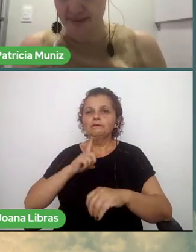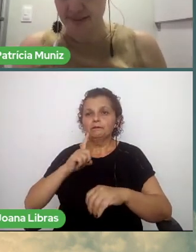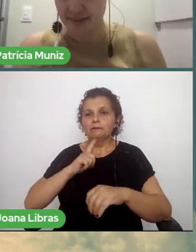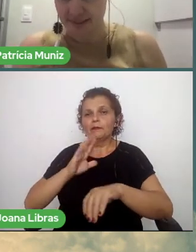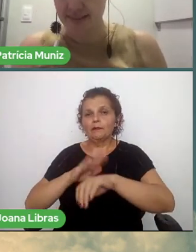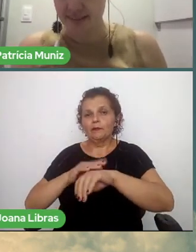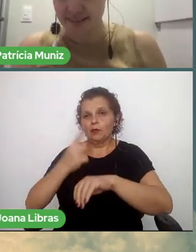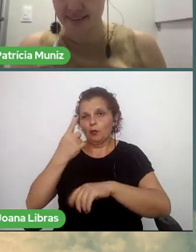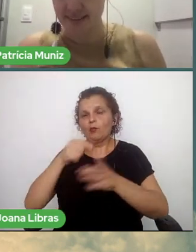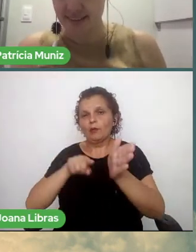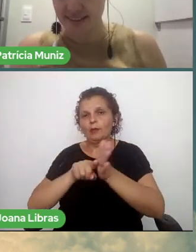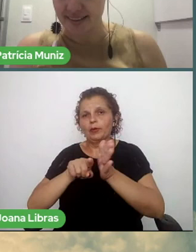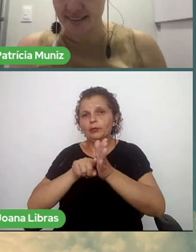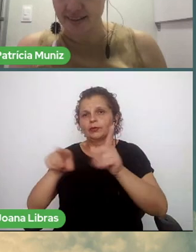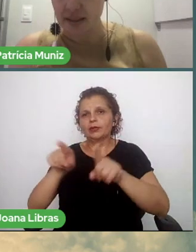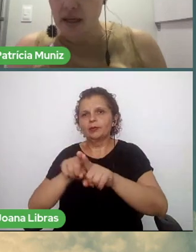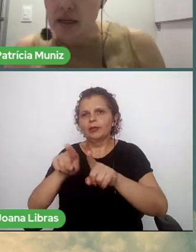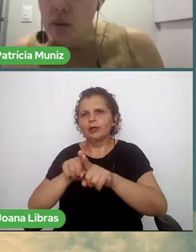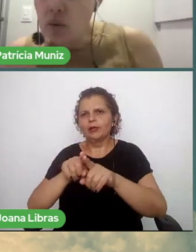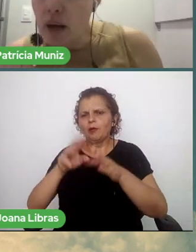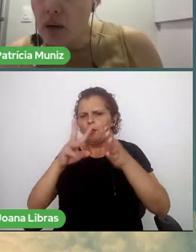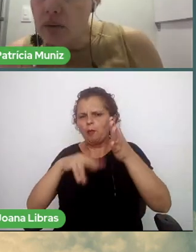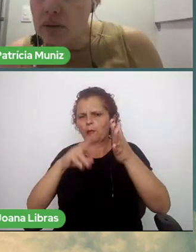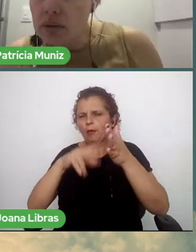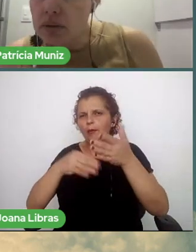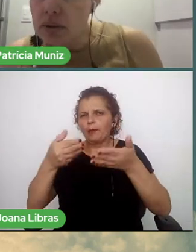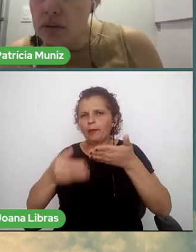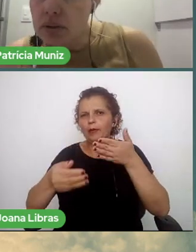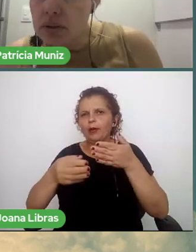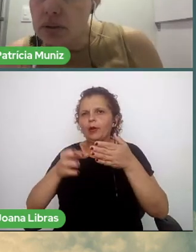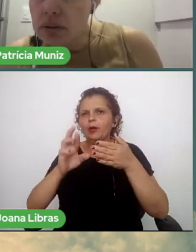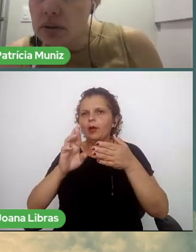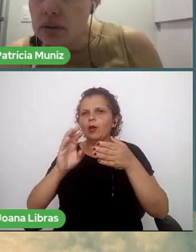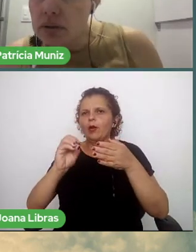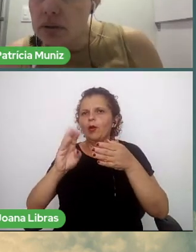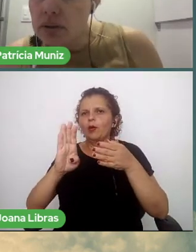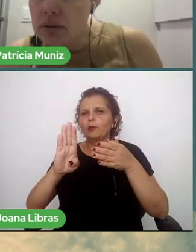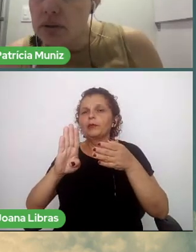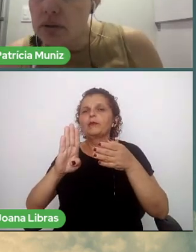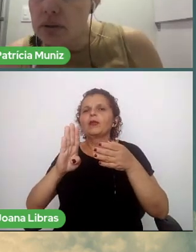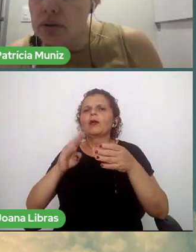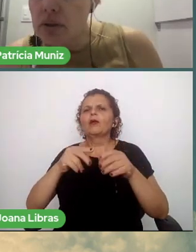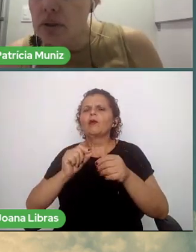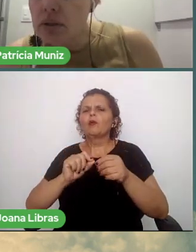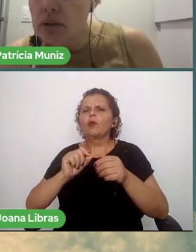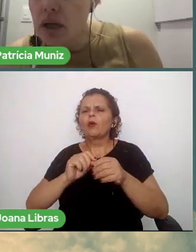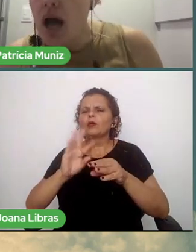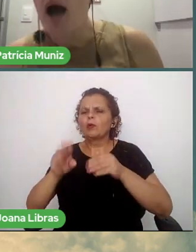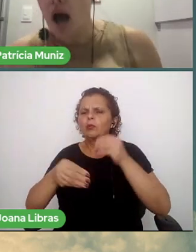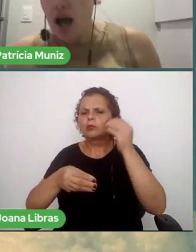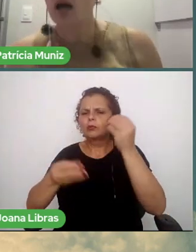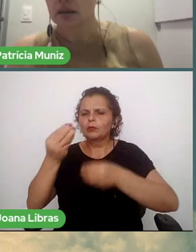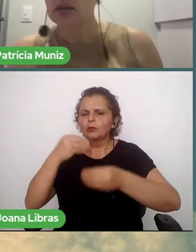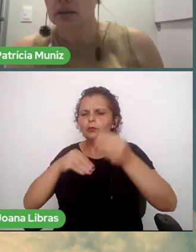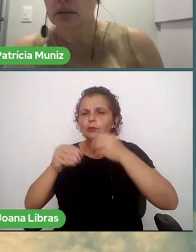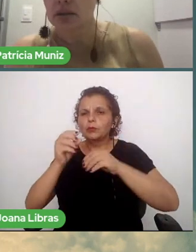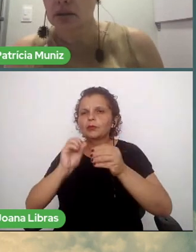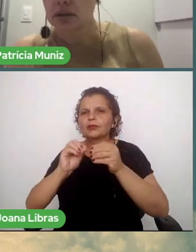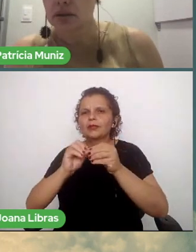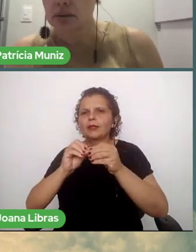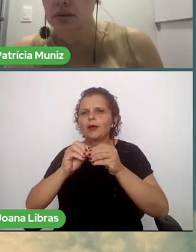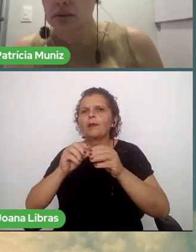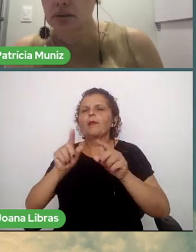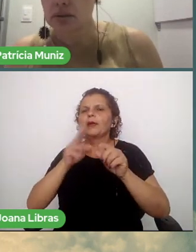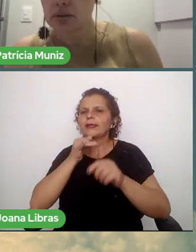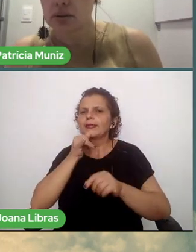também, talvez não tenha passado por ela. Rob Gonçalves perguntando quais repositórios, plataformas podem ser